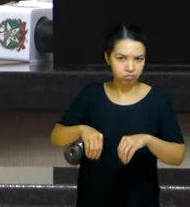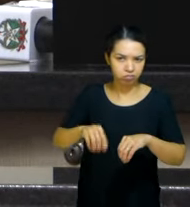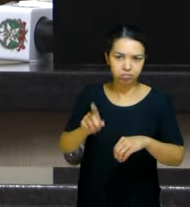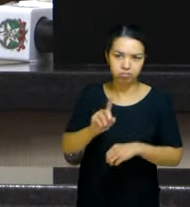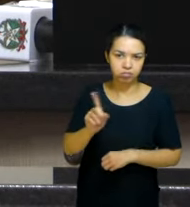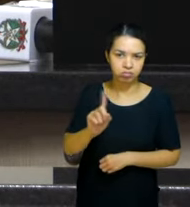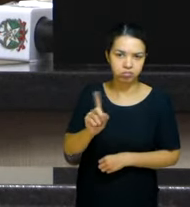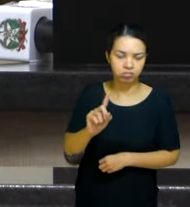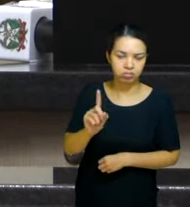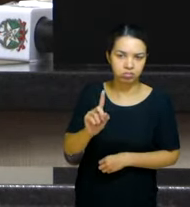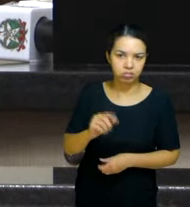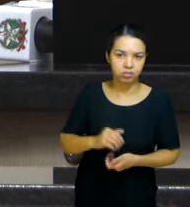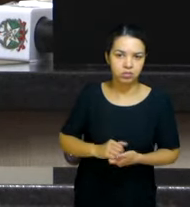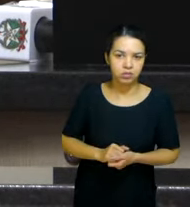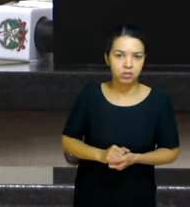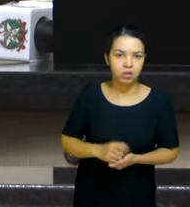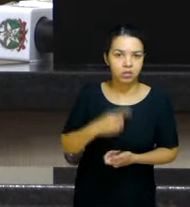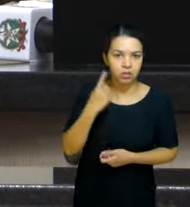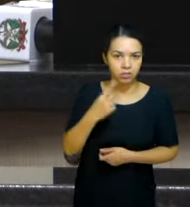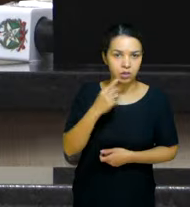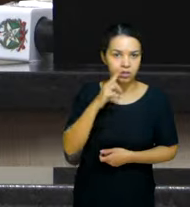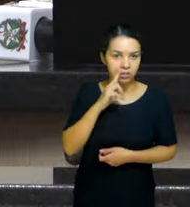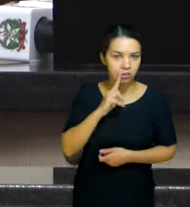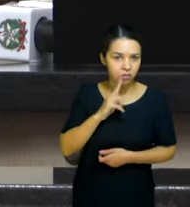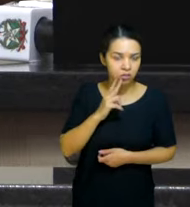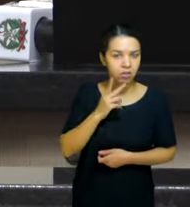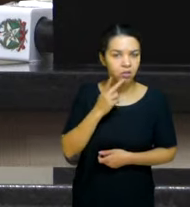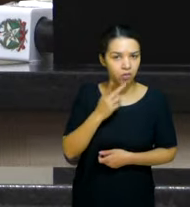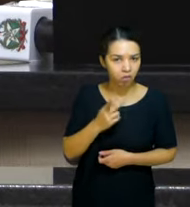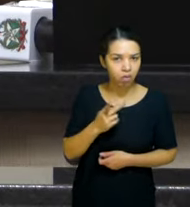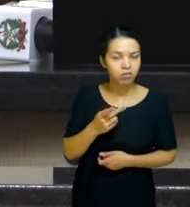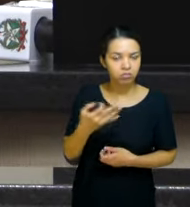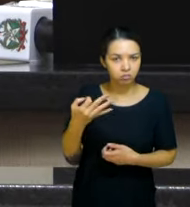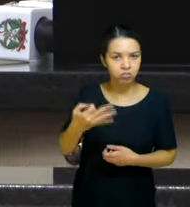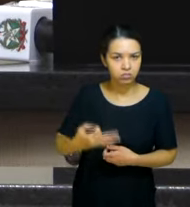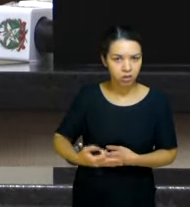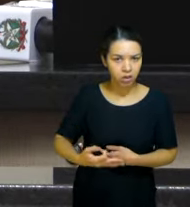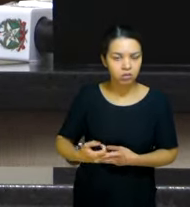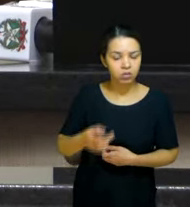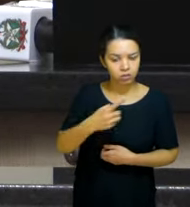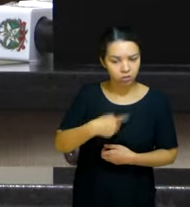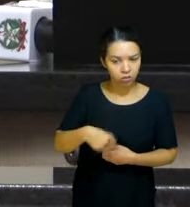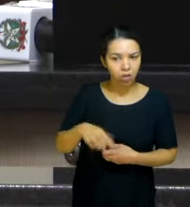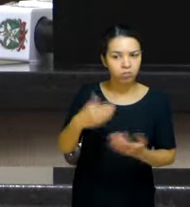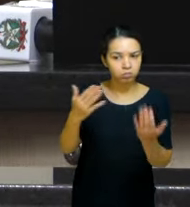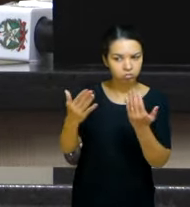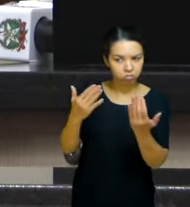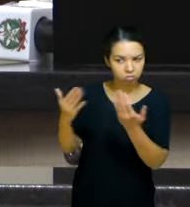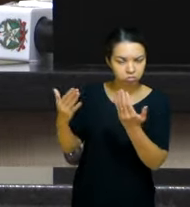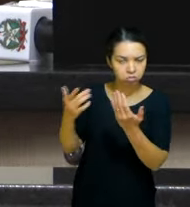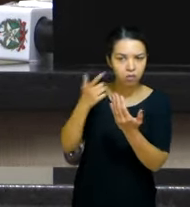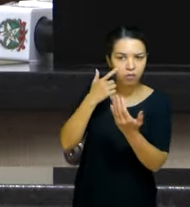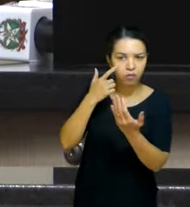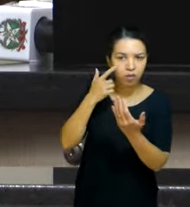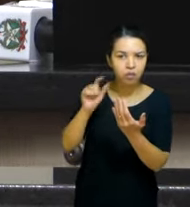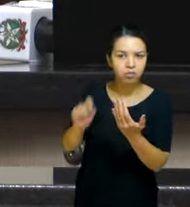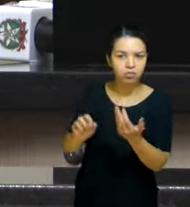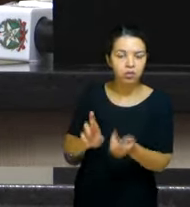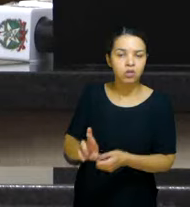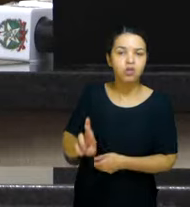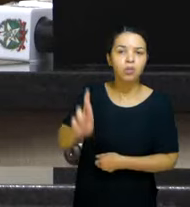Deputado Ivan Nats foi muito feliz quando diz de levantarmos as responsabilidades. E eu quero crer